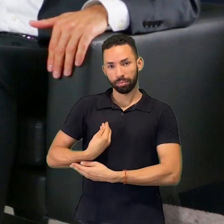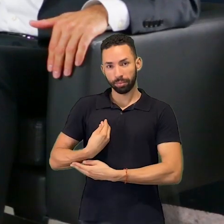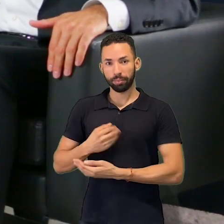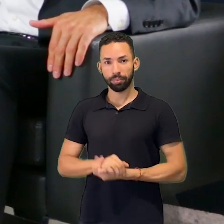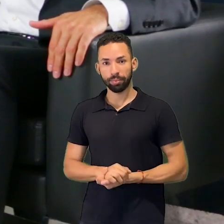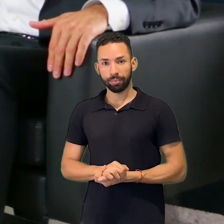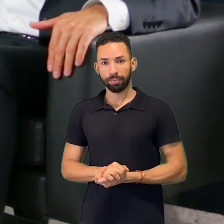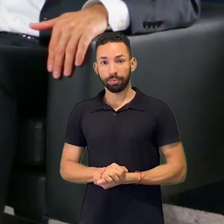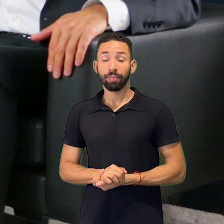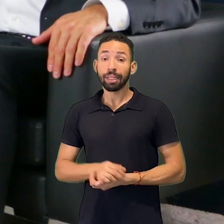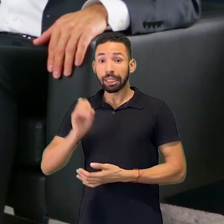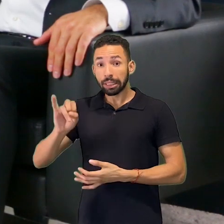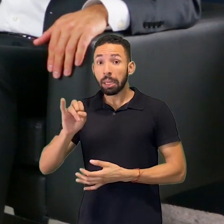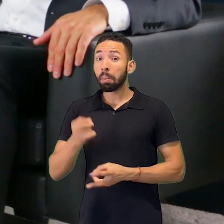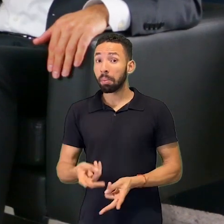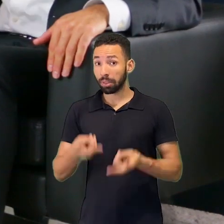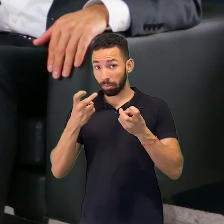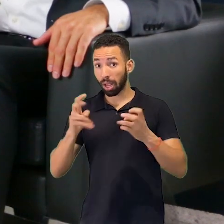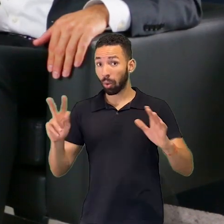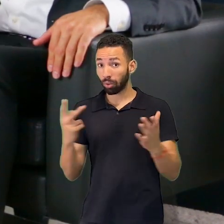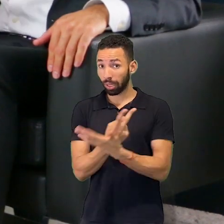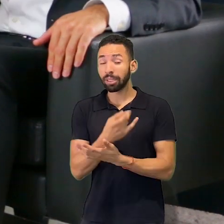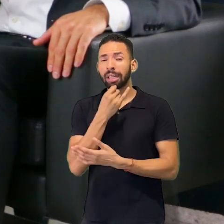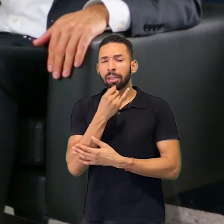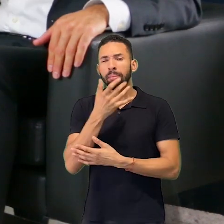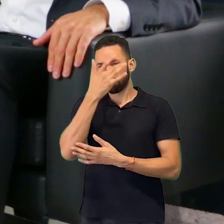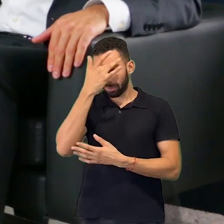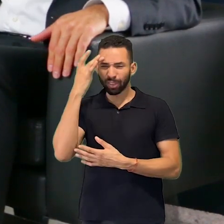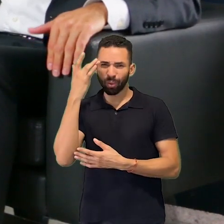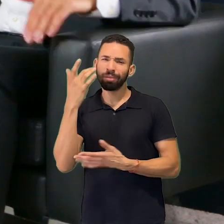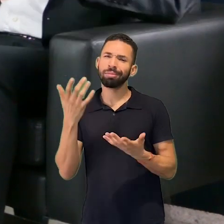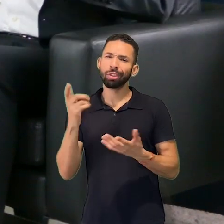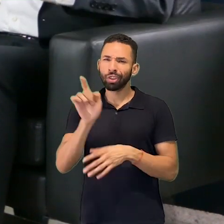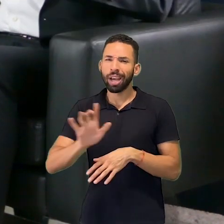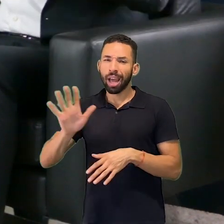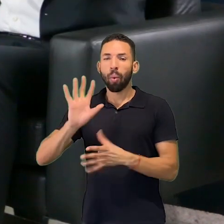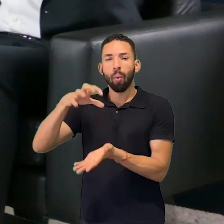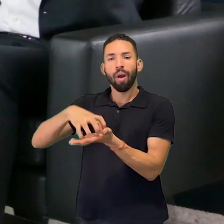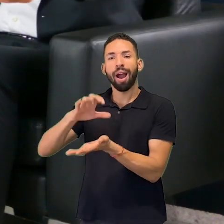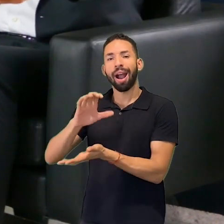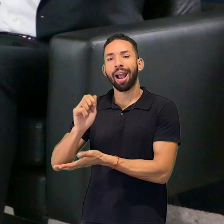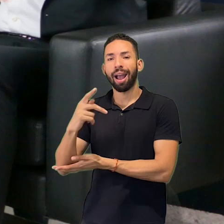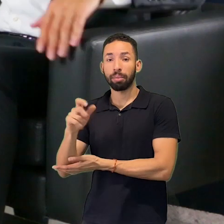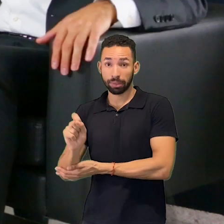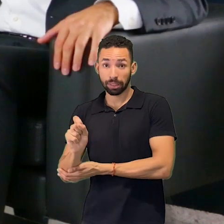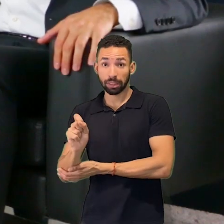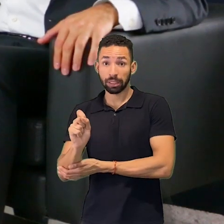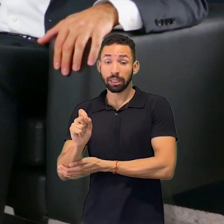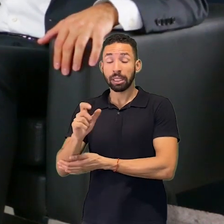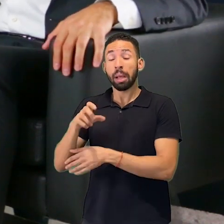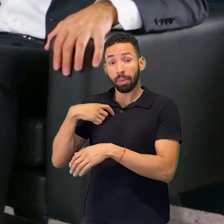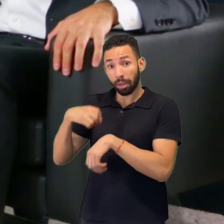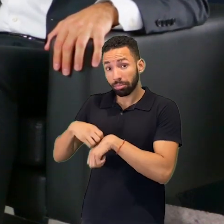uma demanda que, caso seja verificado que a pessoa, por exemplo, geralmente a pessoa passa pelo CAPS, e o